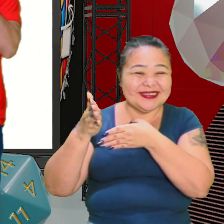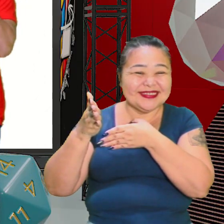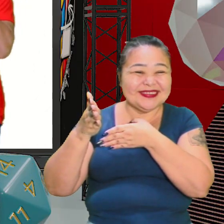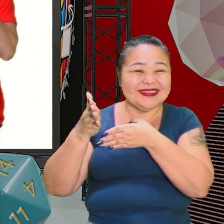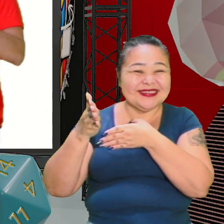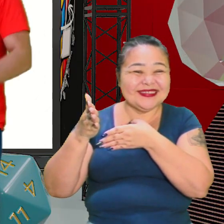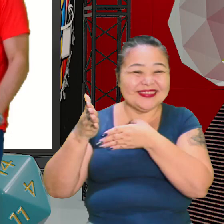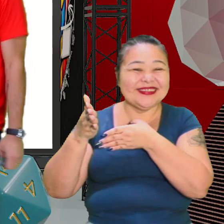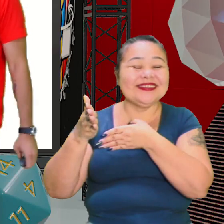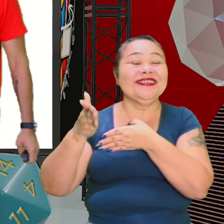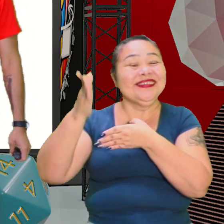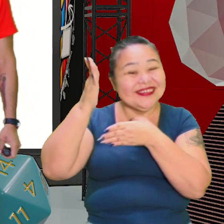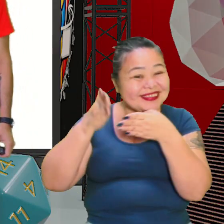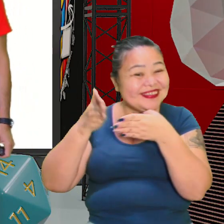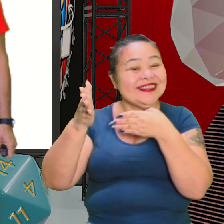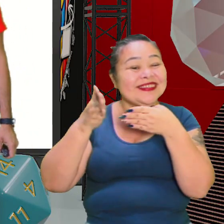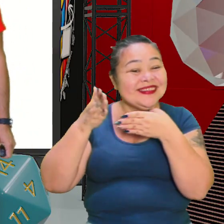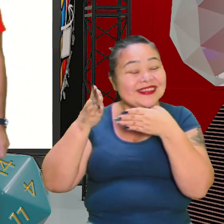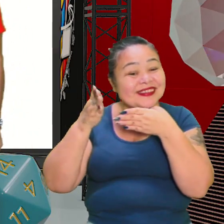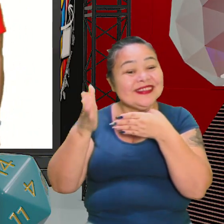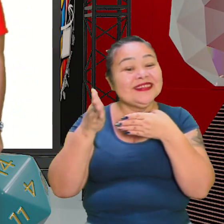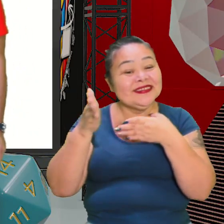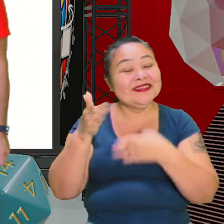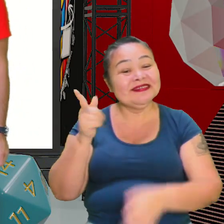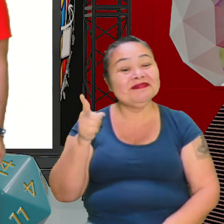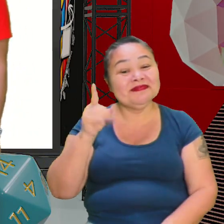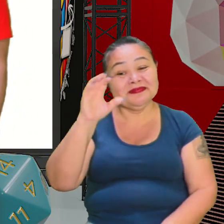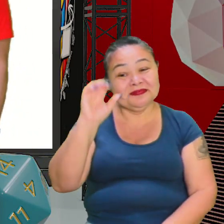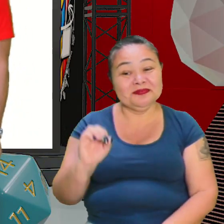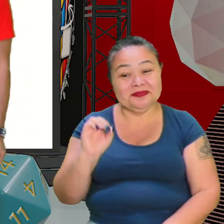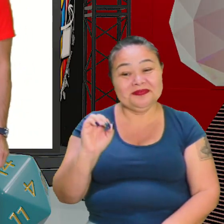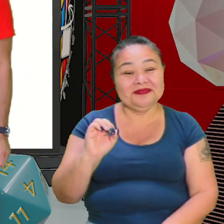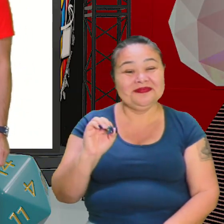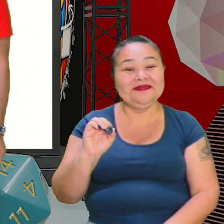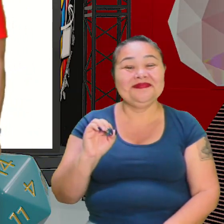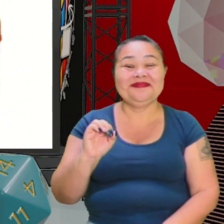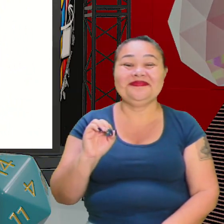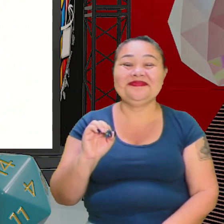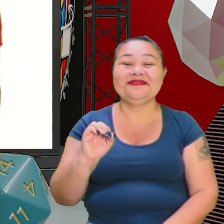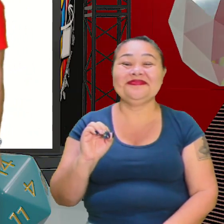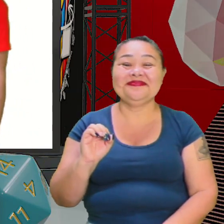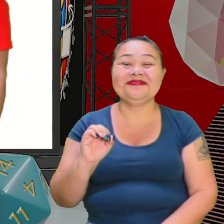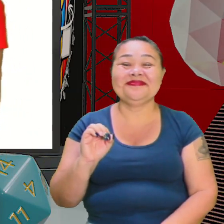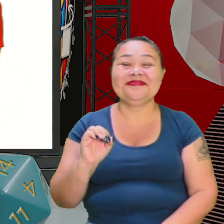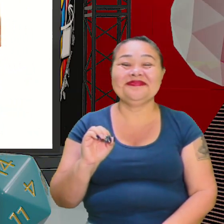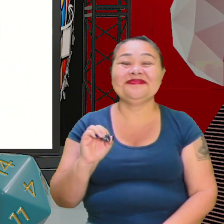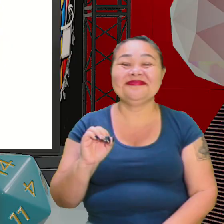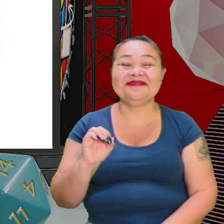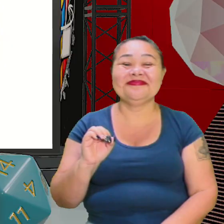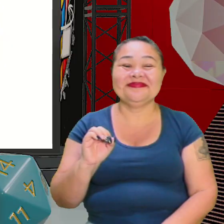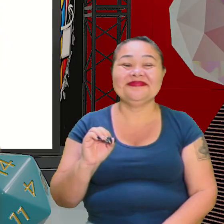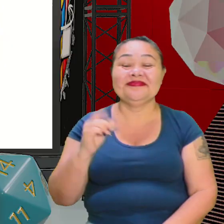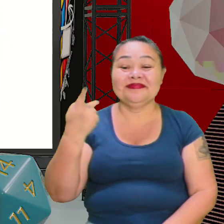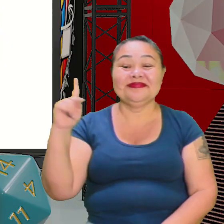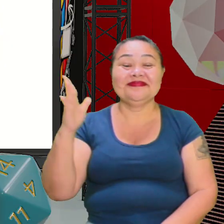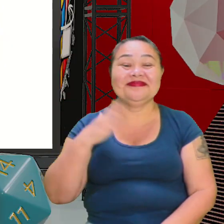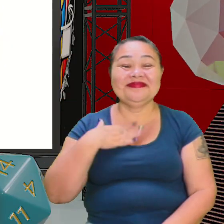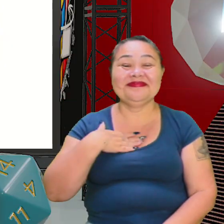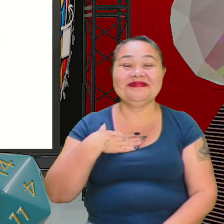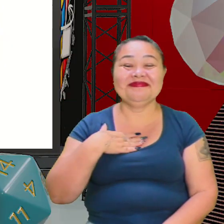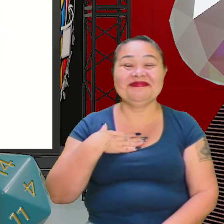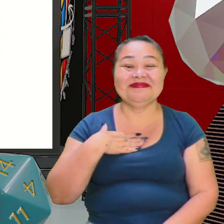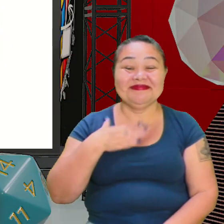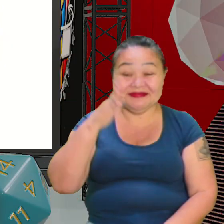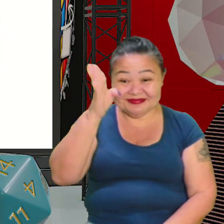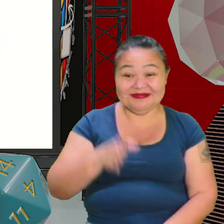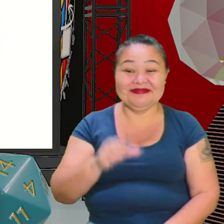aqui. Aqui. Se você construiu em cima do zero o muro... Aí ele está puxando para os dois Mas lados. aí o muro é seu ou é meu?